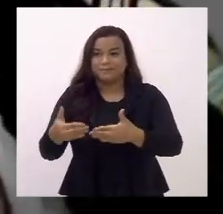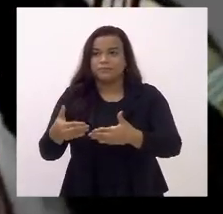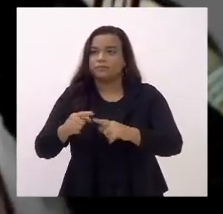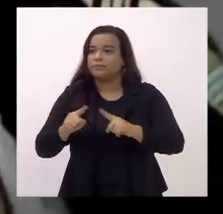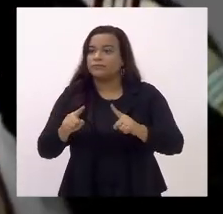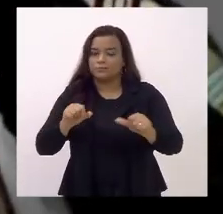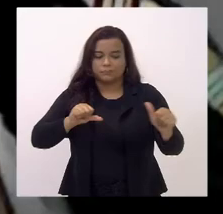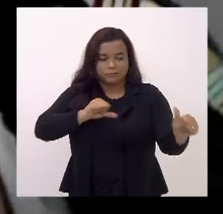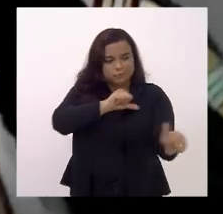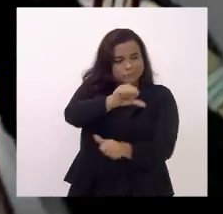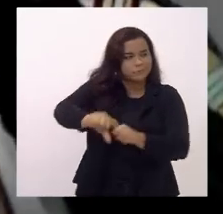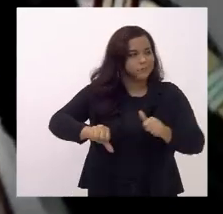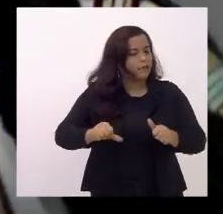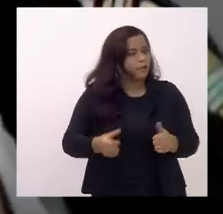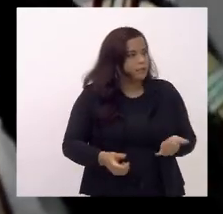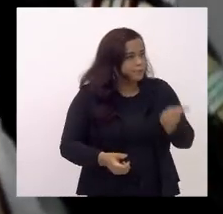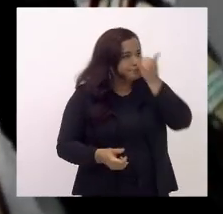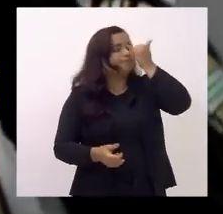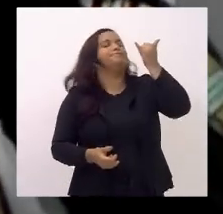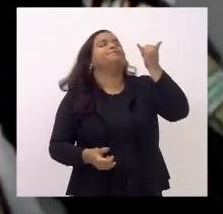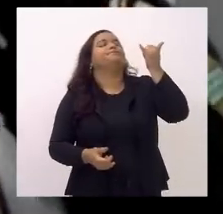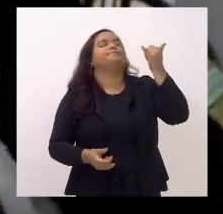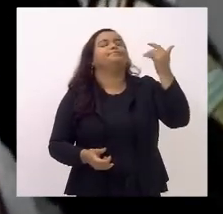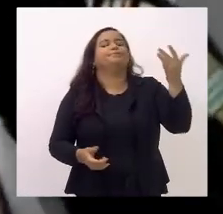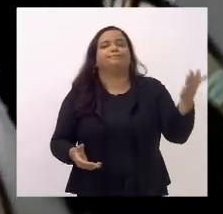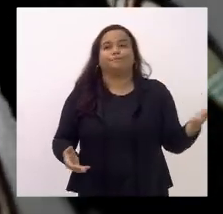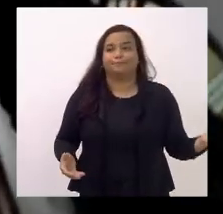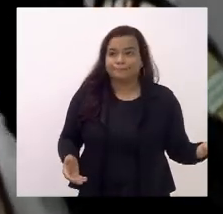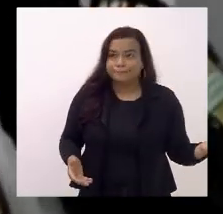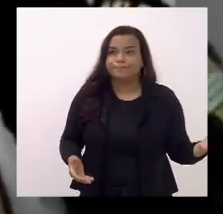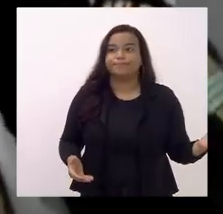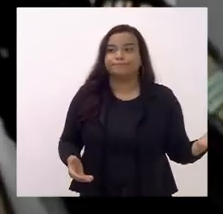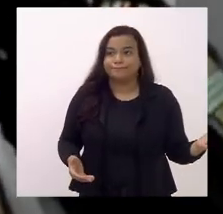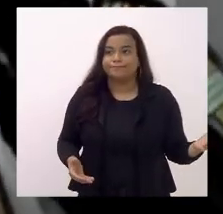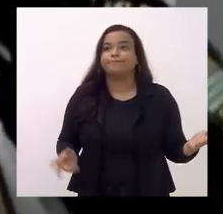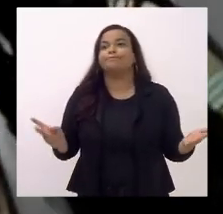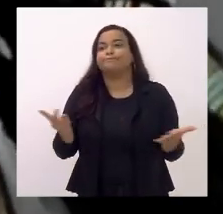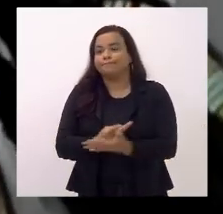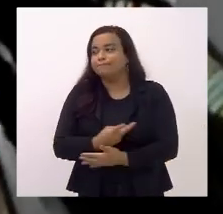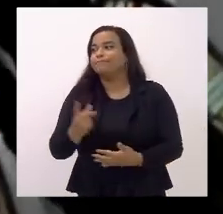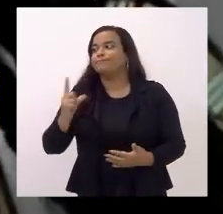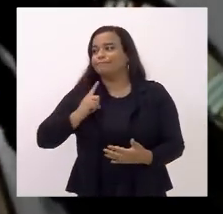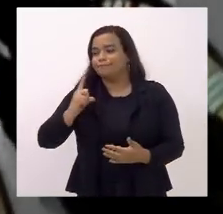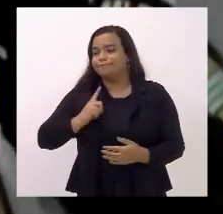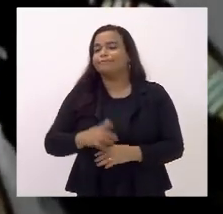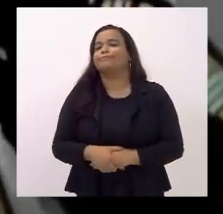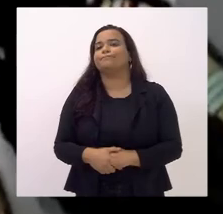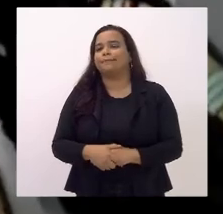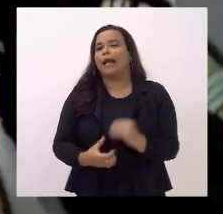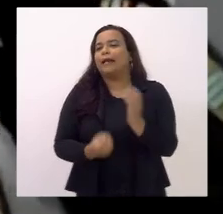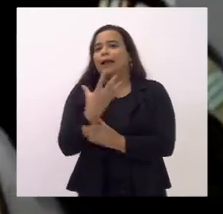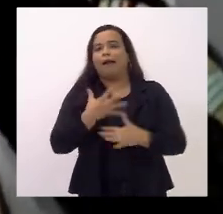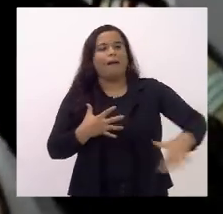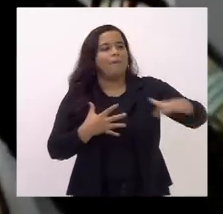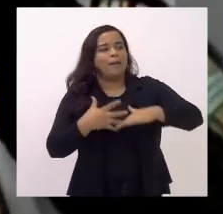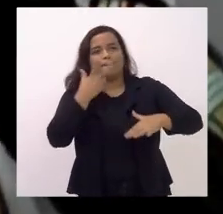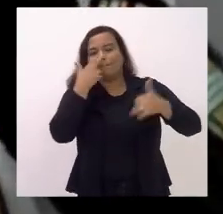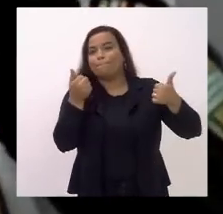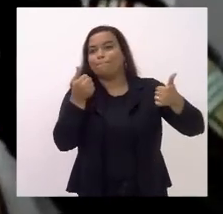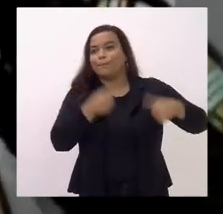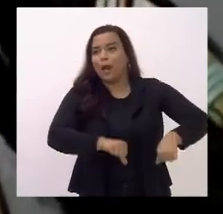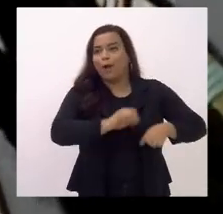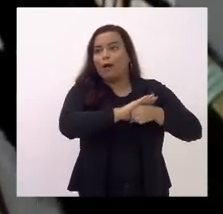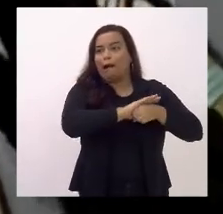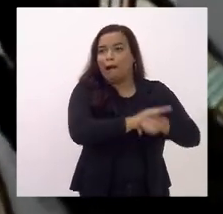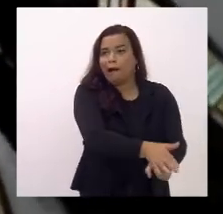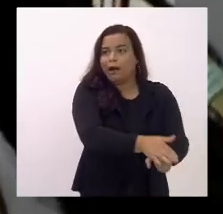a gente não acabe fazendo aí, caindo nessa casca de banana e criando um ambiente cada vez mais